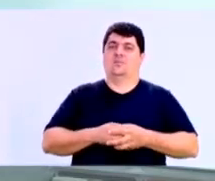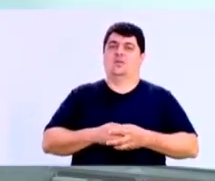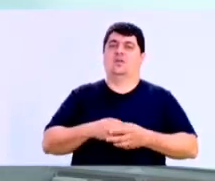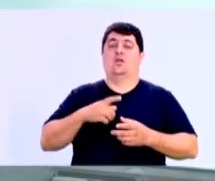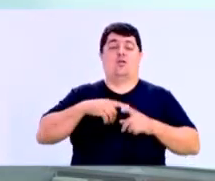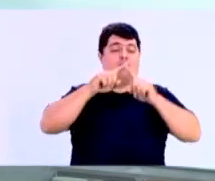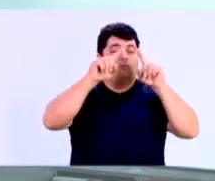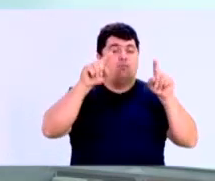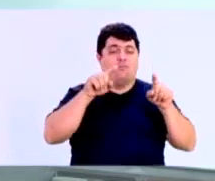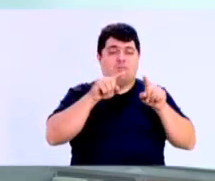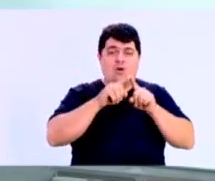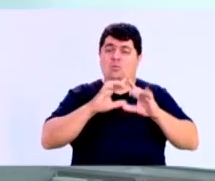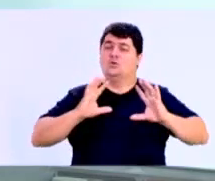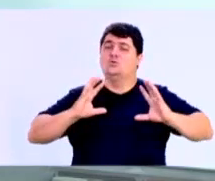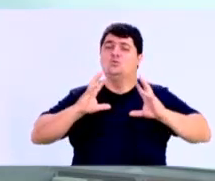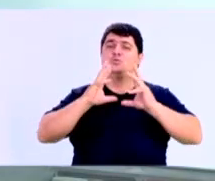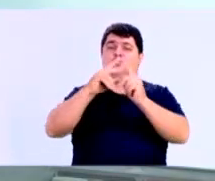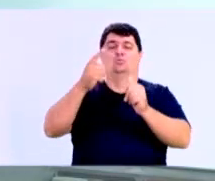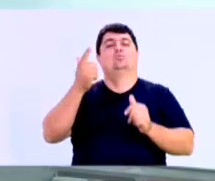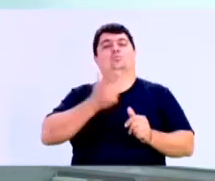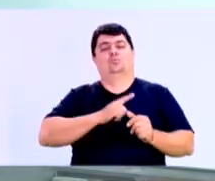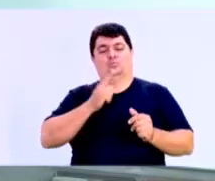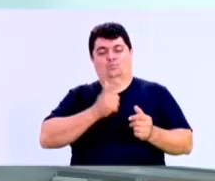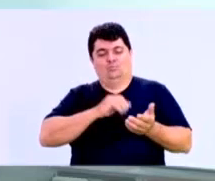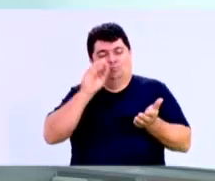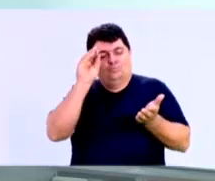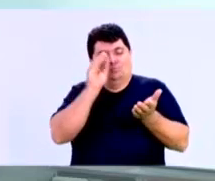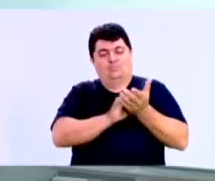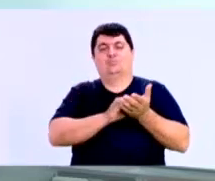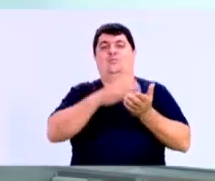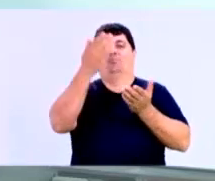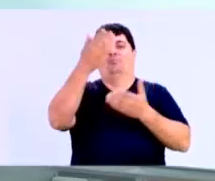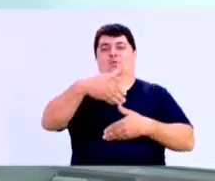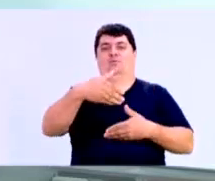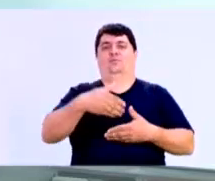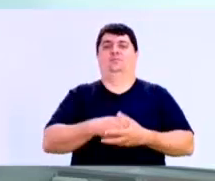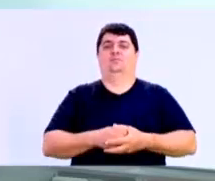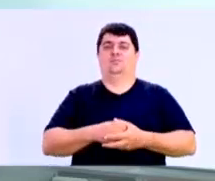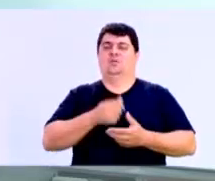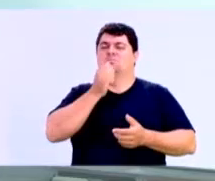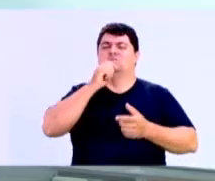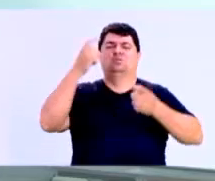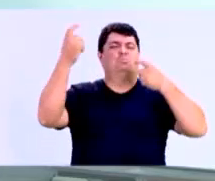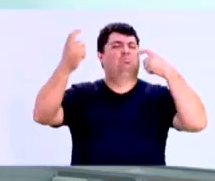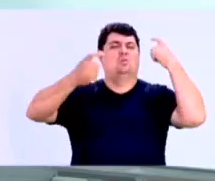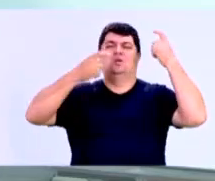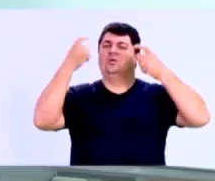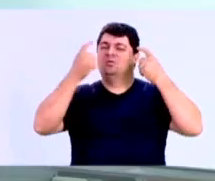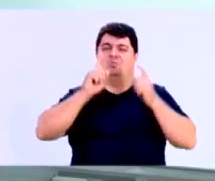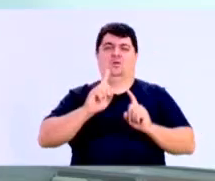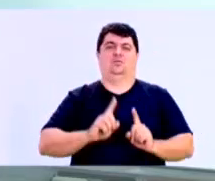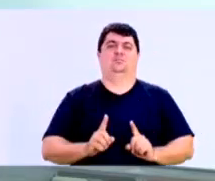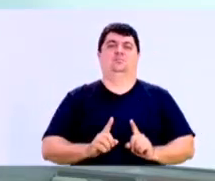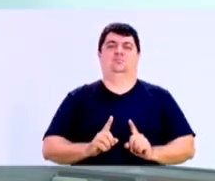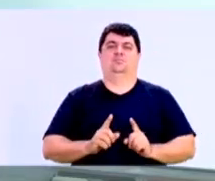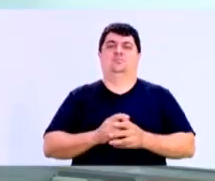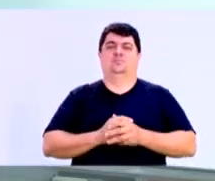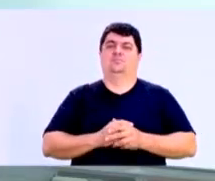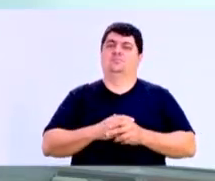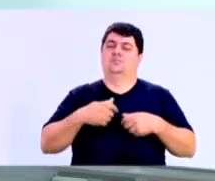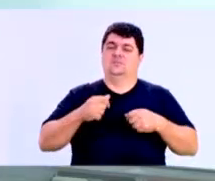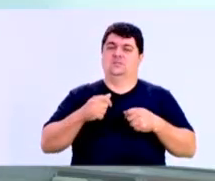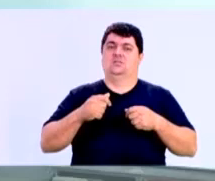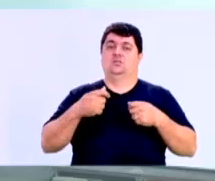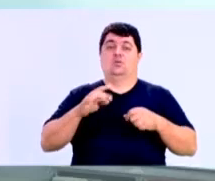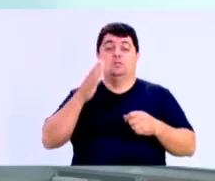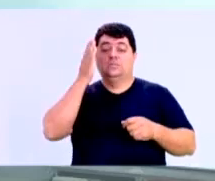As fórmulas vão estar na avaliação. Então não tem que se preocupar em decorar a fórmula, não é isso que eu quero. Você tem que se preocupar